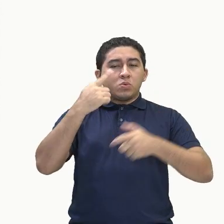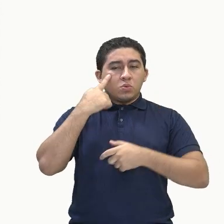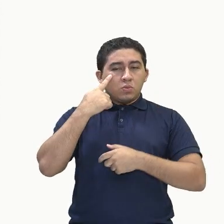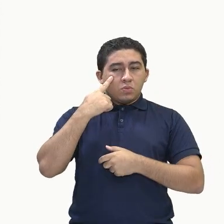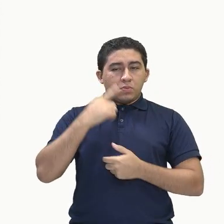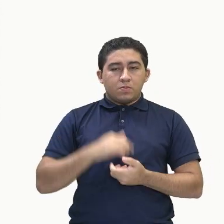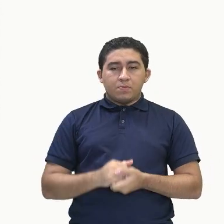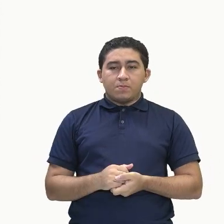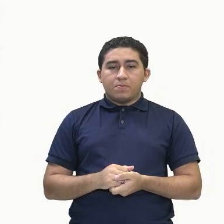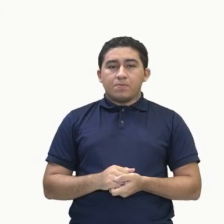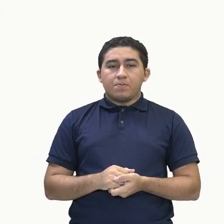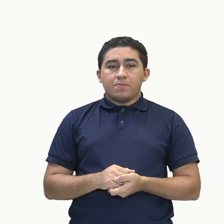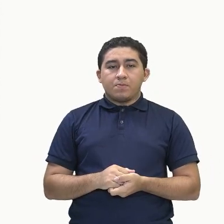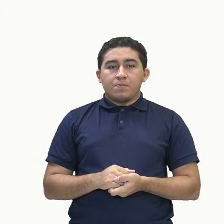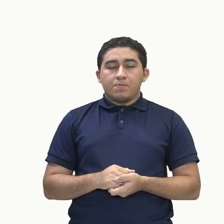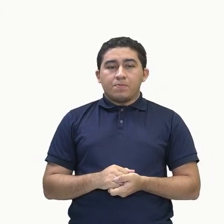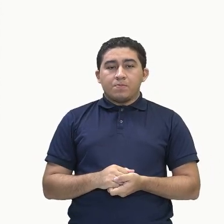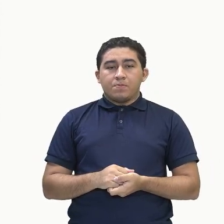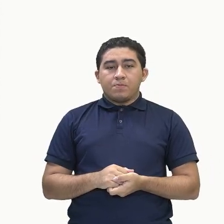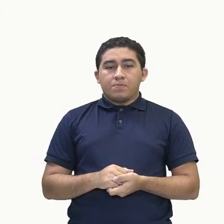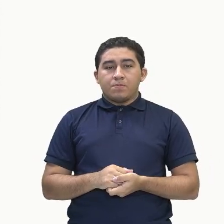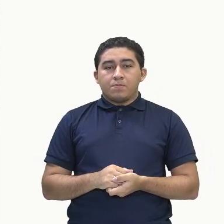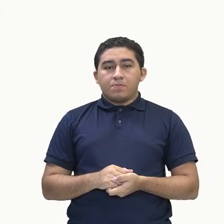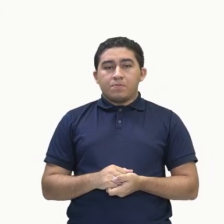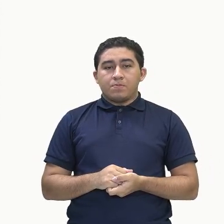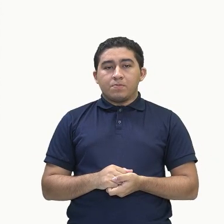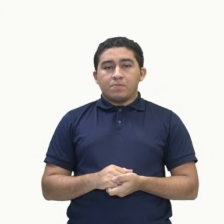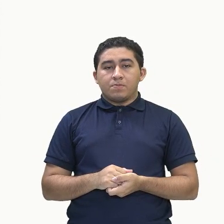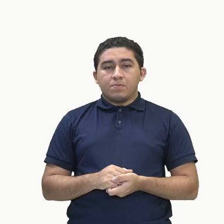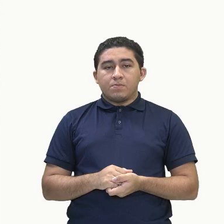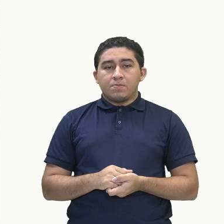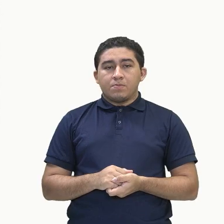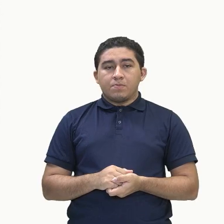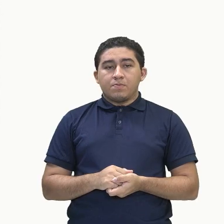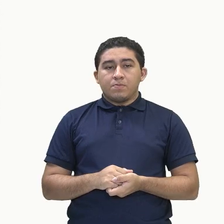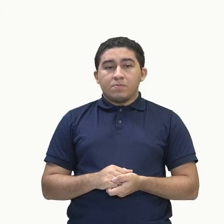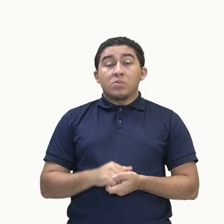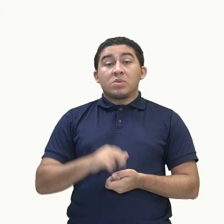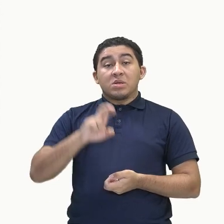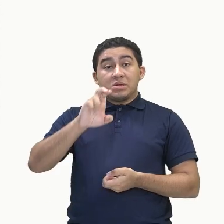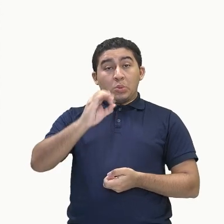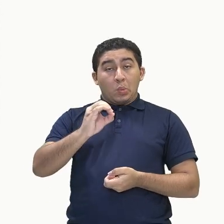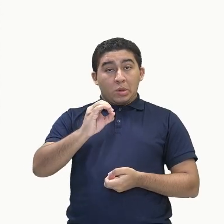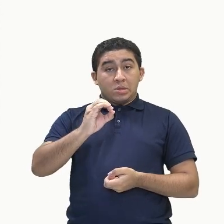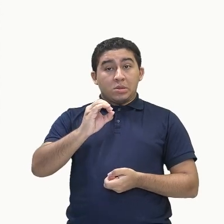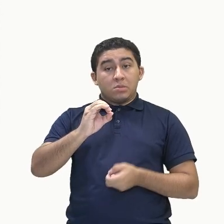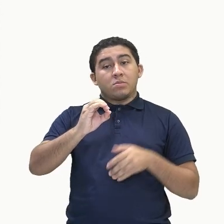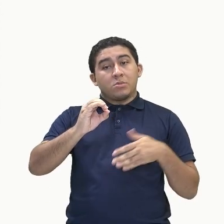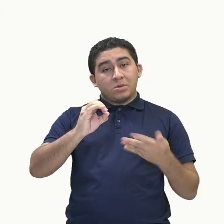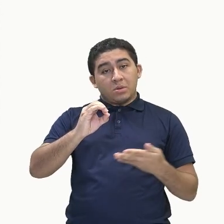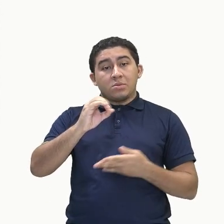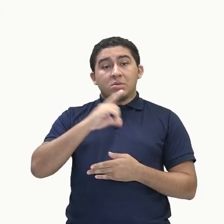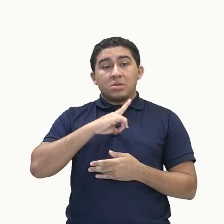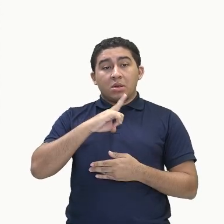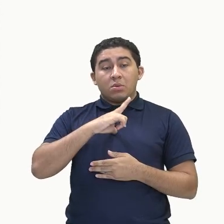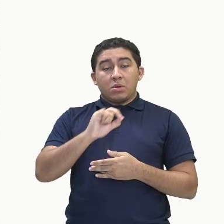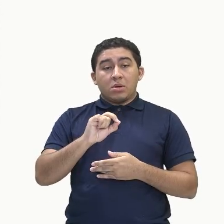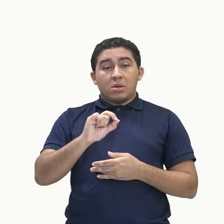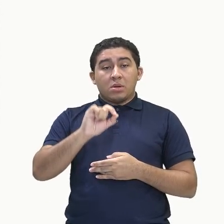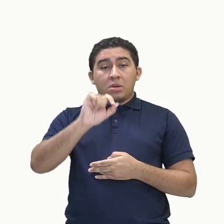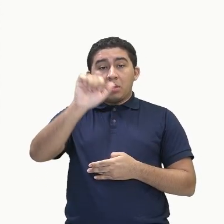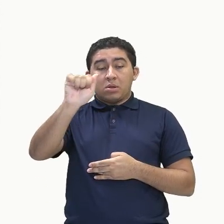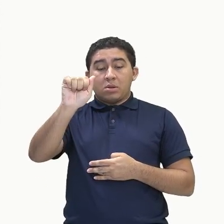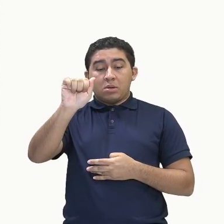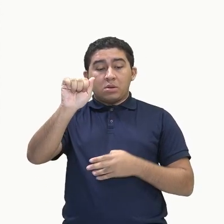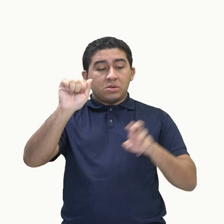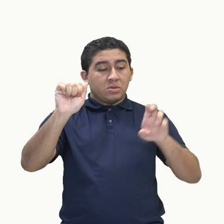aqui para ficar bem retinho. Ele está aqui nessa linha de 50 graus. Então, aqui eu tenho 50 graus,